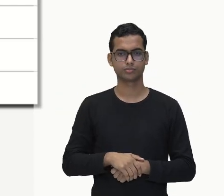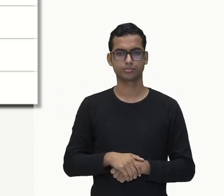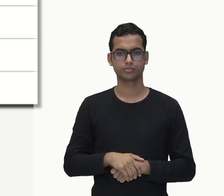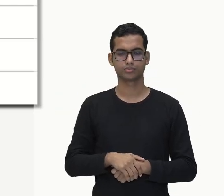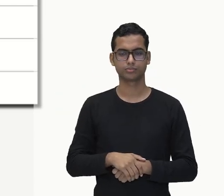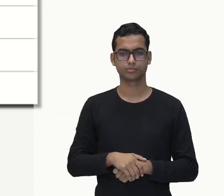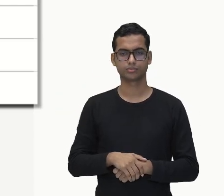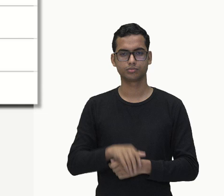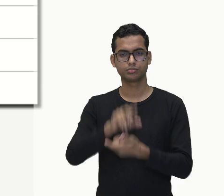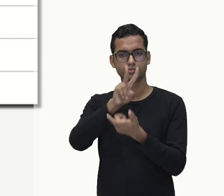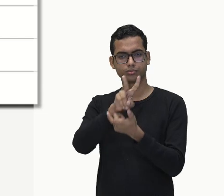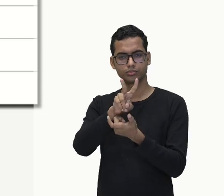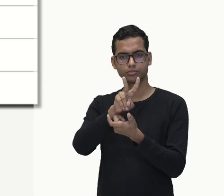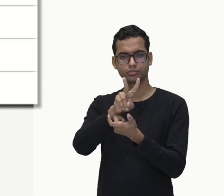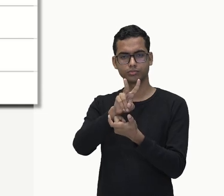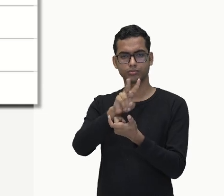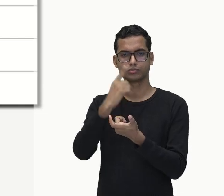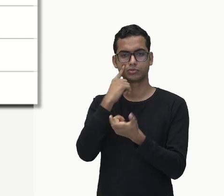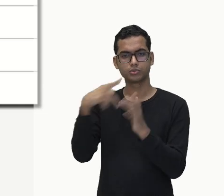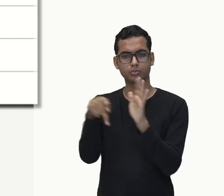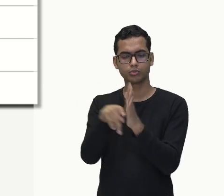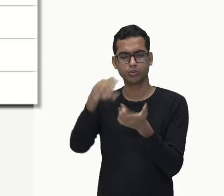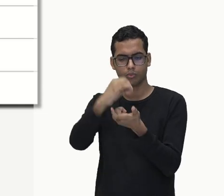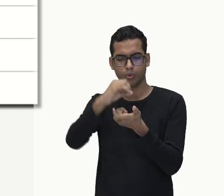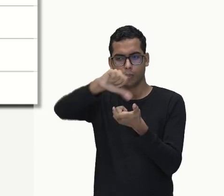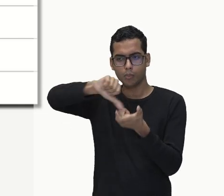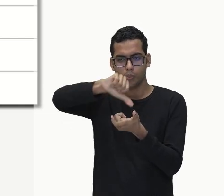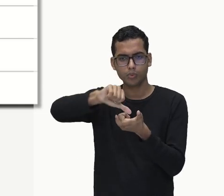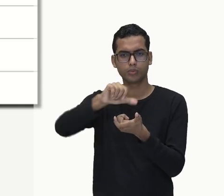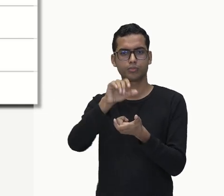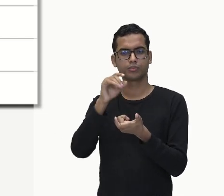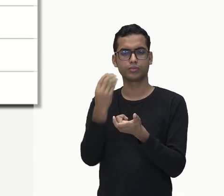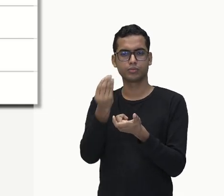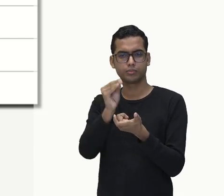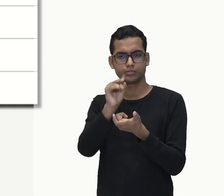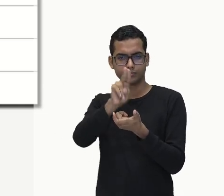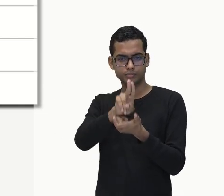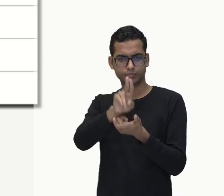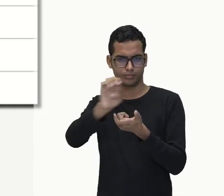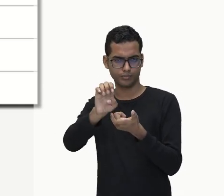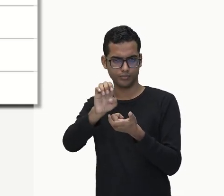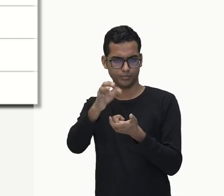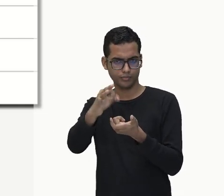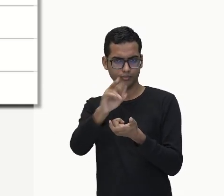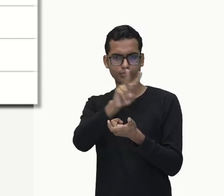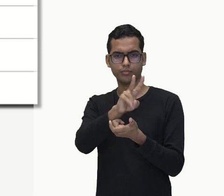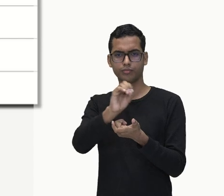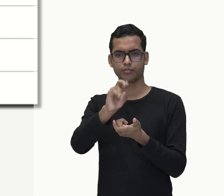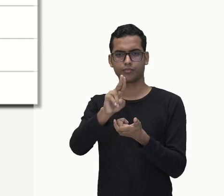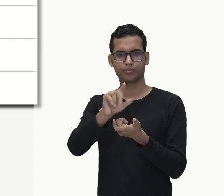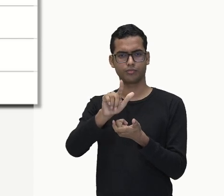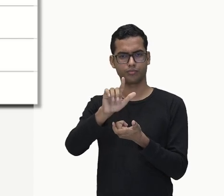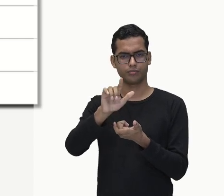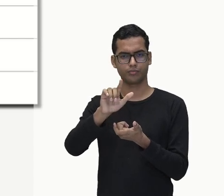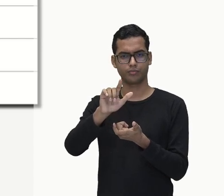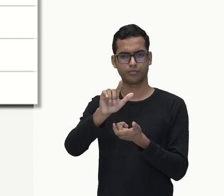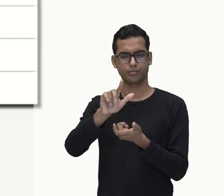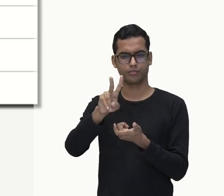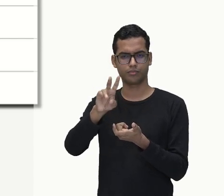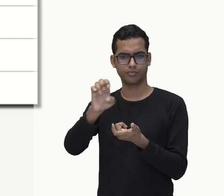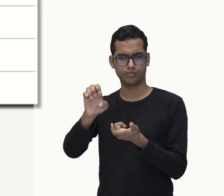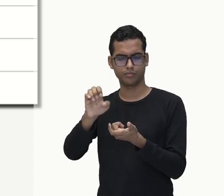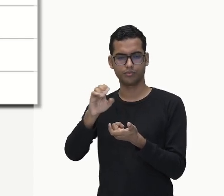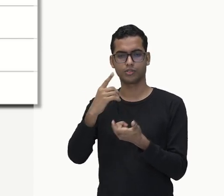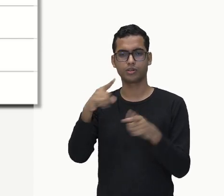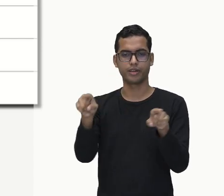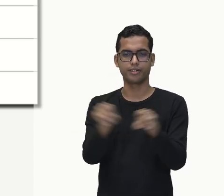o O de volver se transformou em UE? O verbo oír, eu vou colocar aqui embaixo. Oír fica assim, ó,